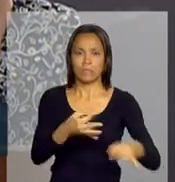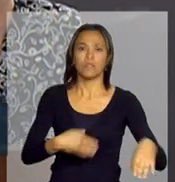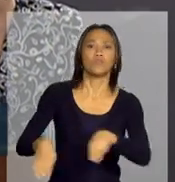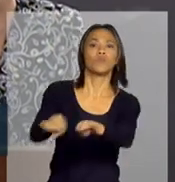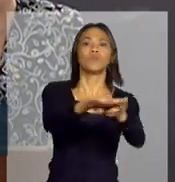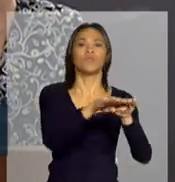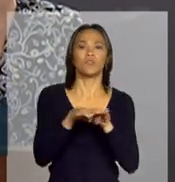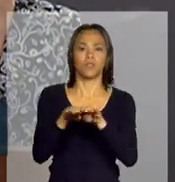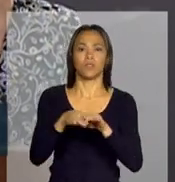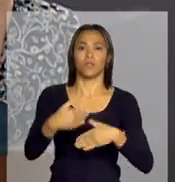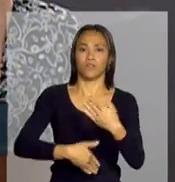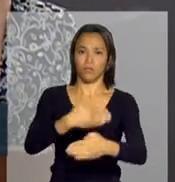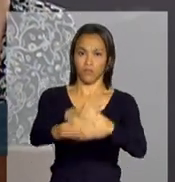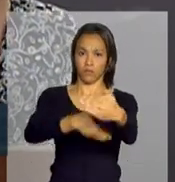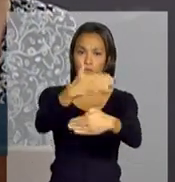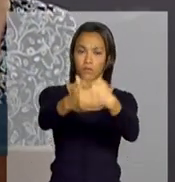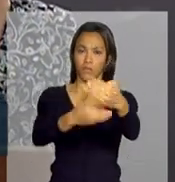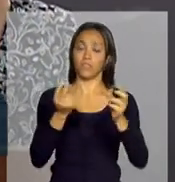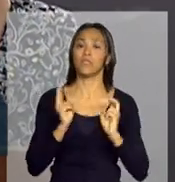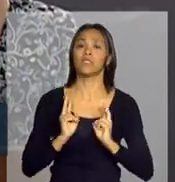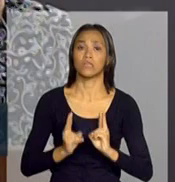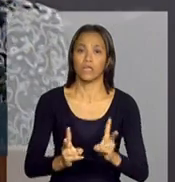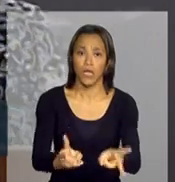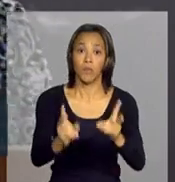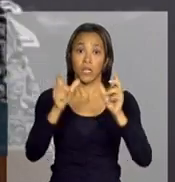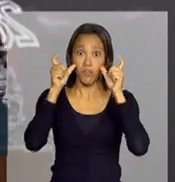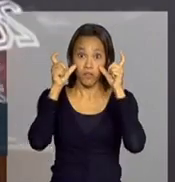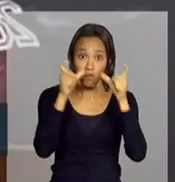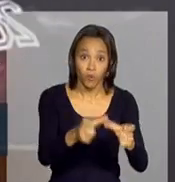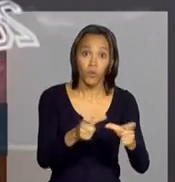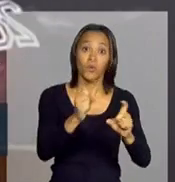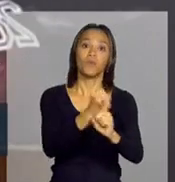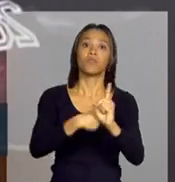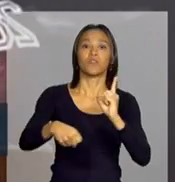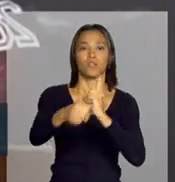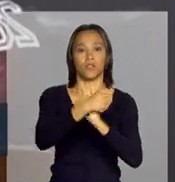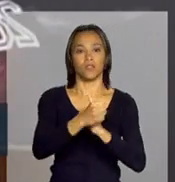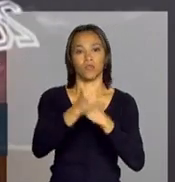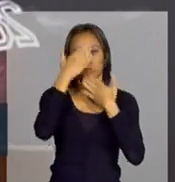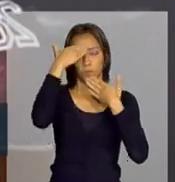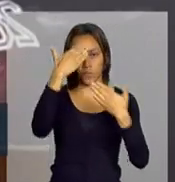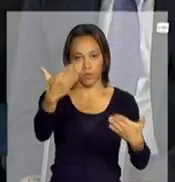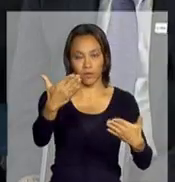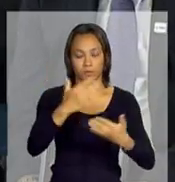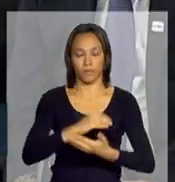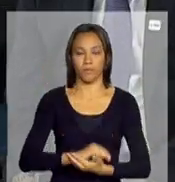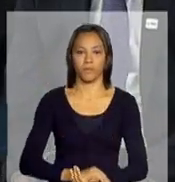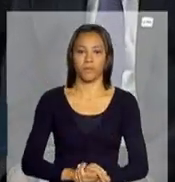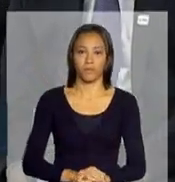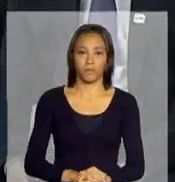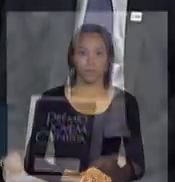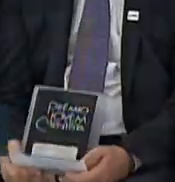mais desenvolvida e voltada para os interesses do nosso povo muito obrigada